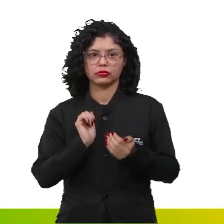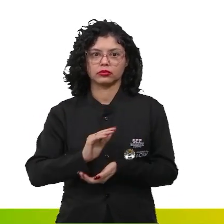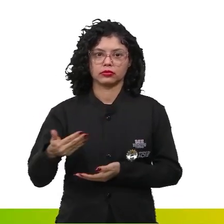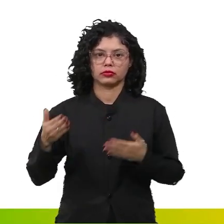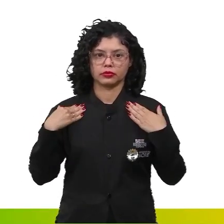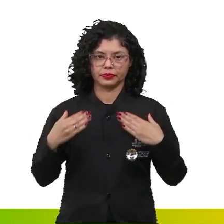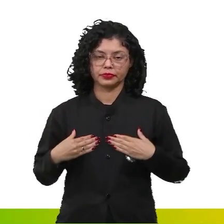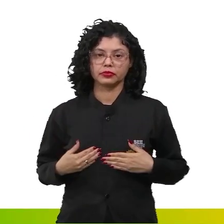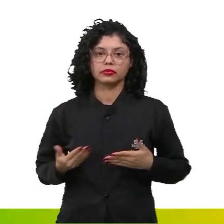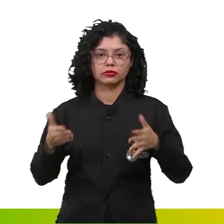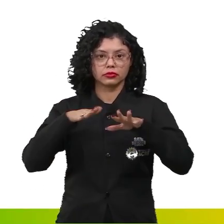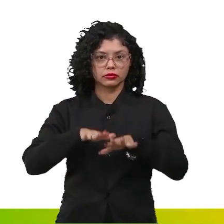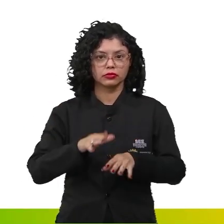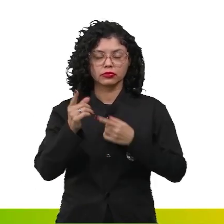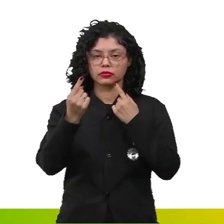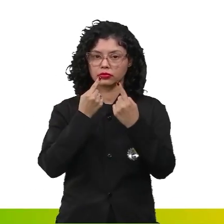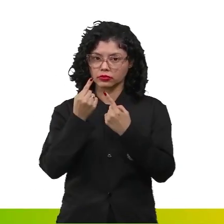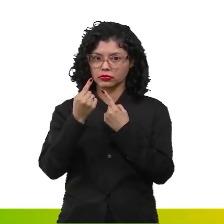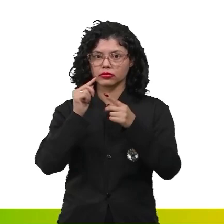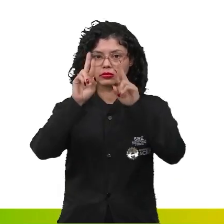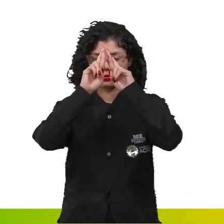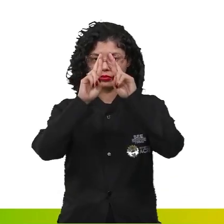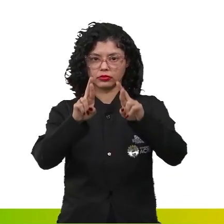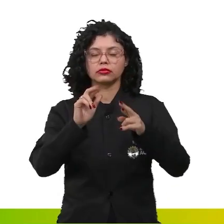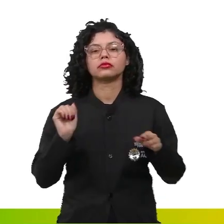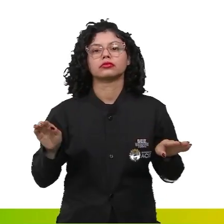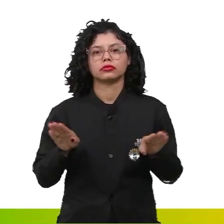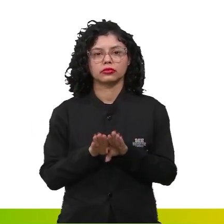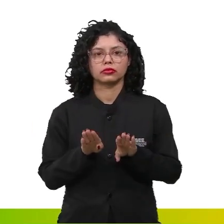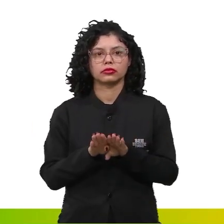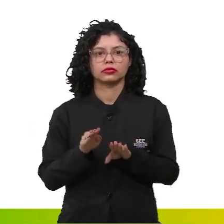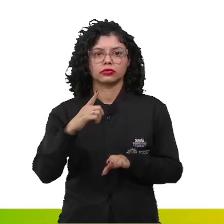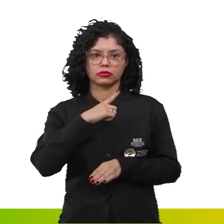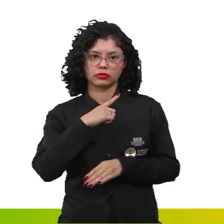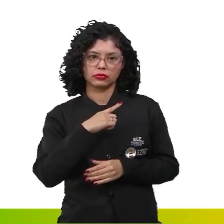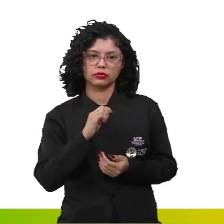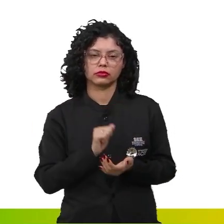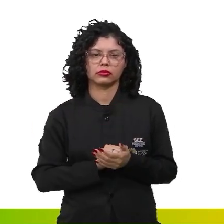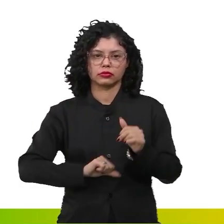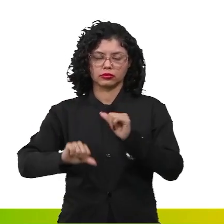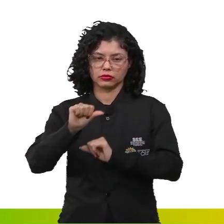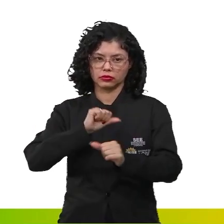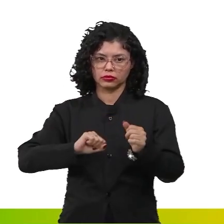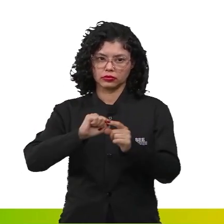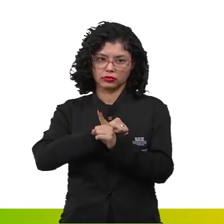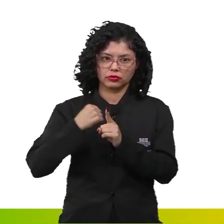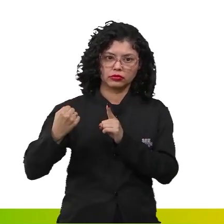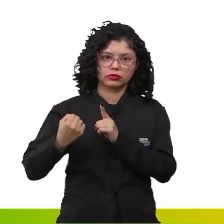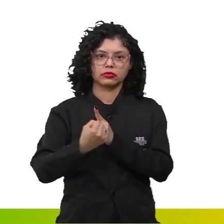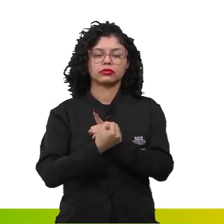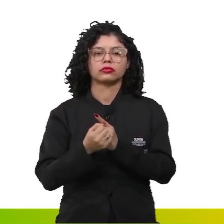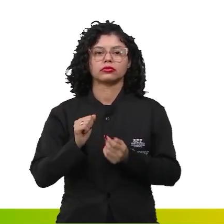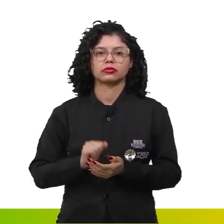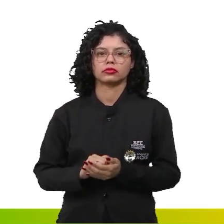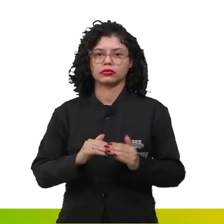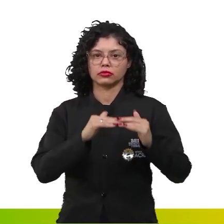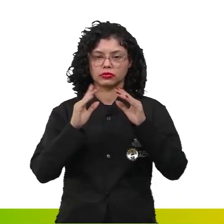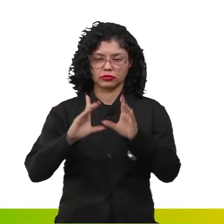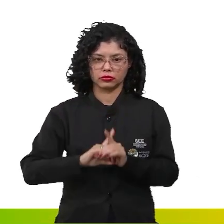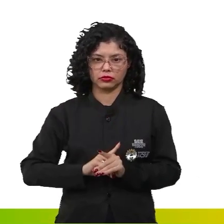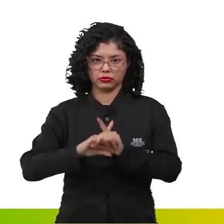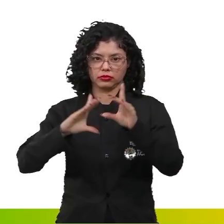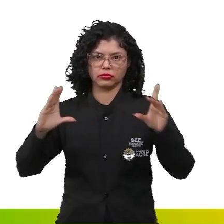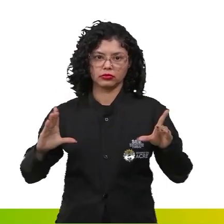Quando o corpo se torna instrumento de inclusão, diálogo e respeito, ele também se torna ferramenta de transformação